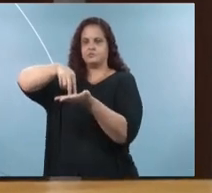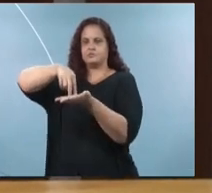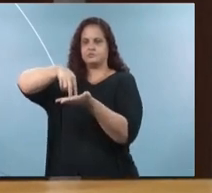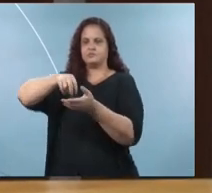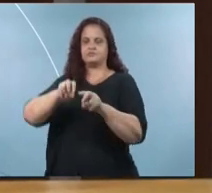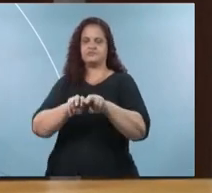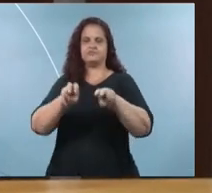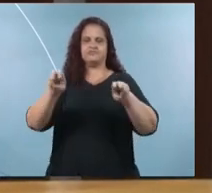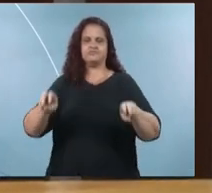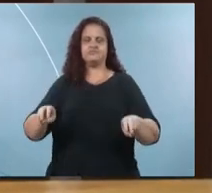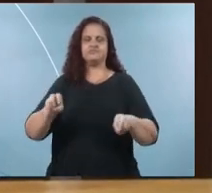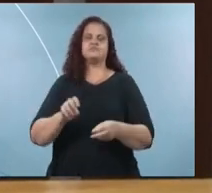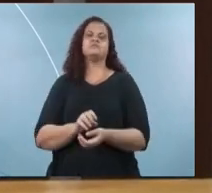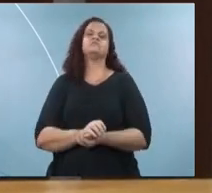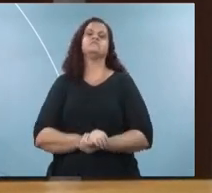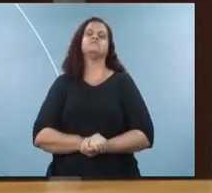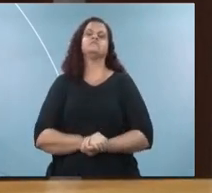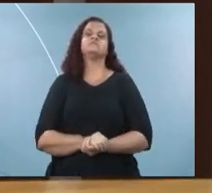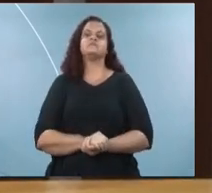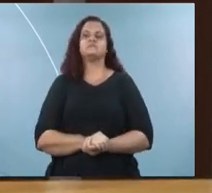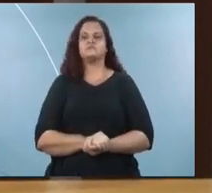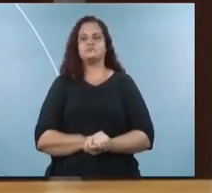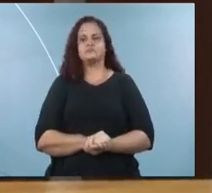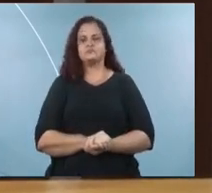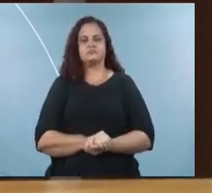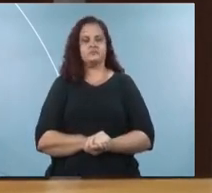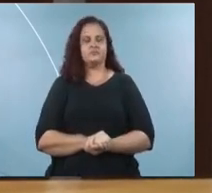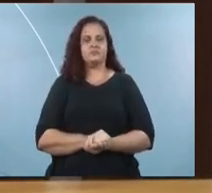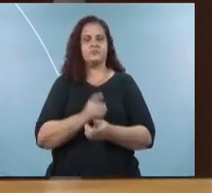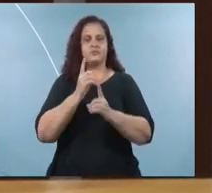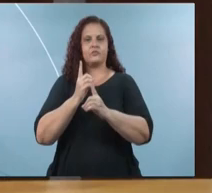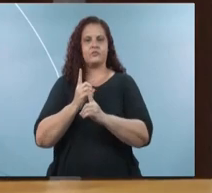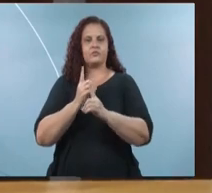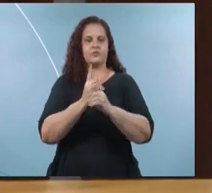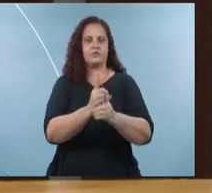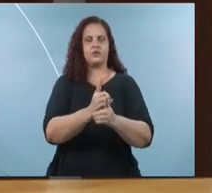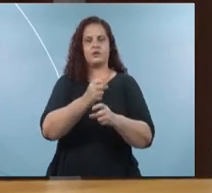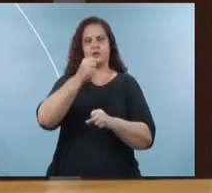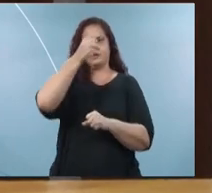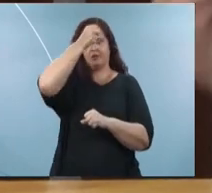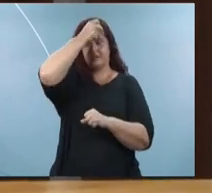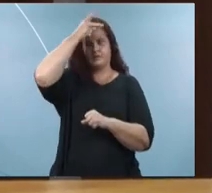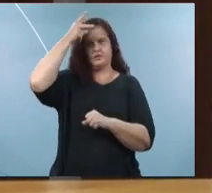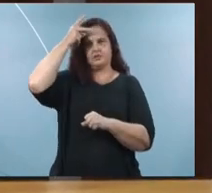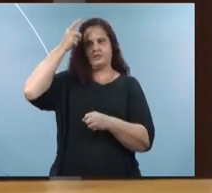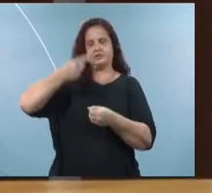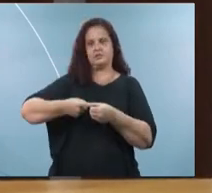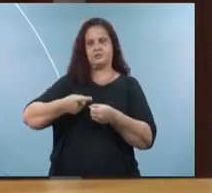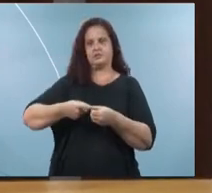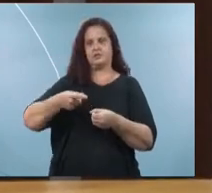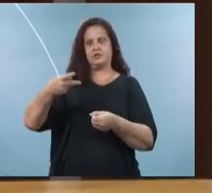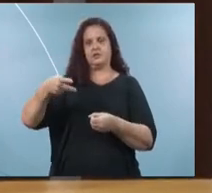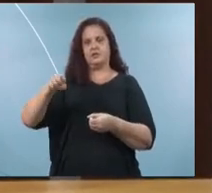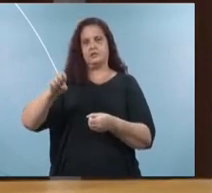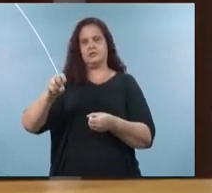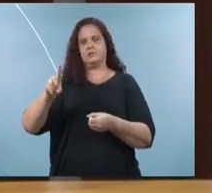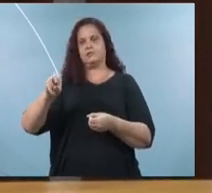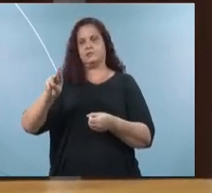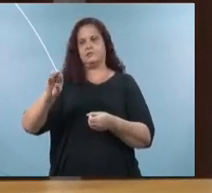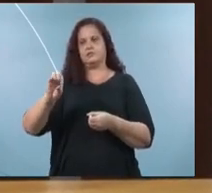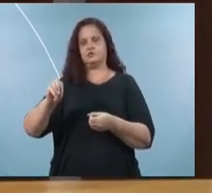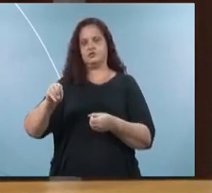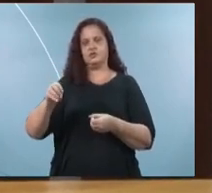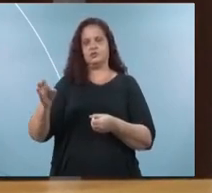mesa diretora dos trabalhos, e que, acompanhada da senhora prefeita de Pedro Velho, Edna Lemos, a quem